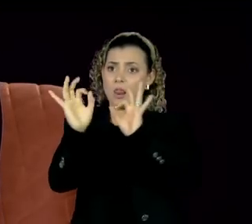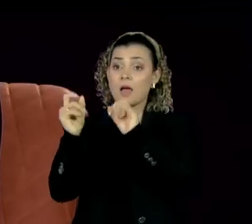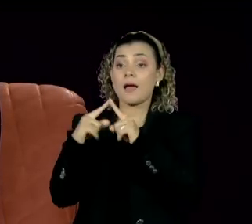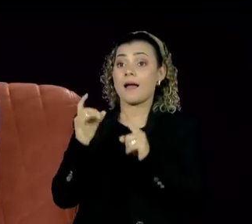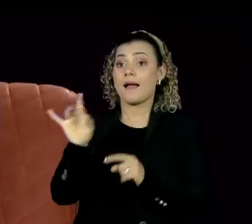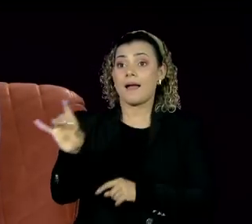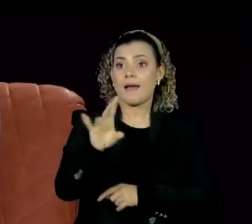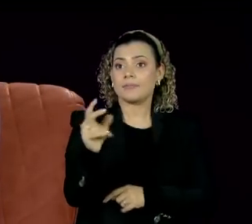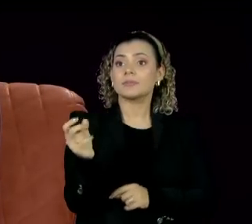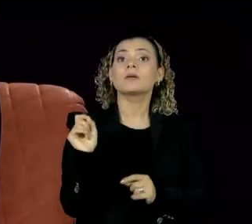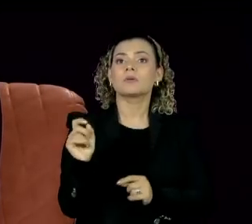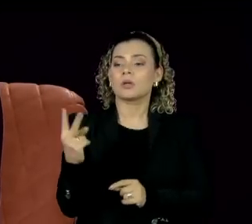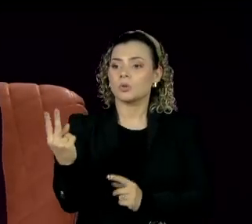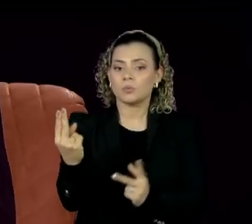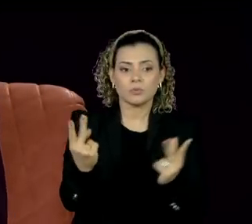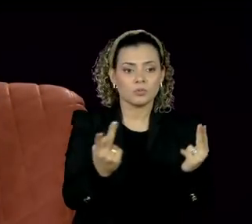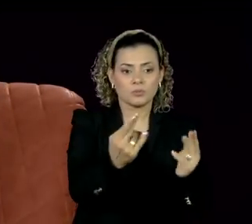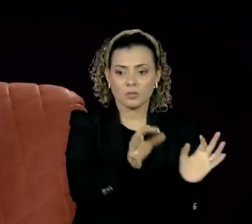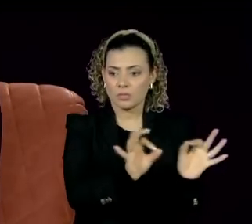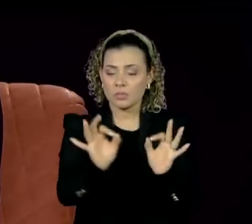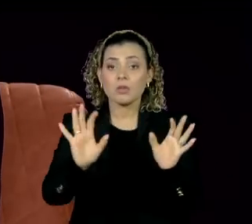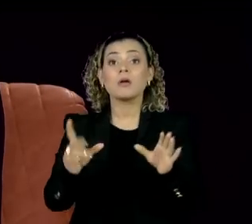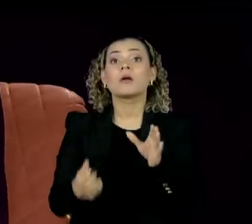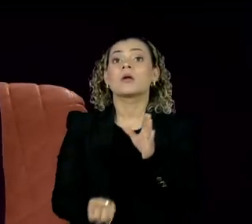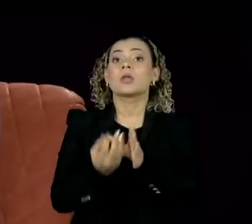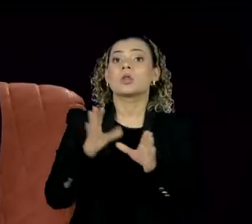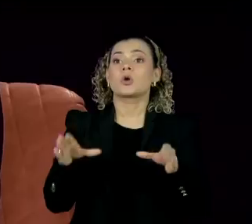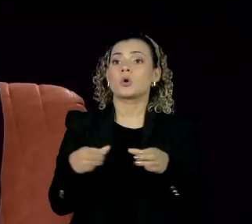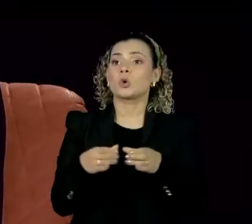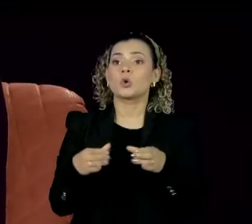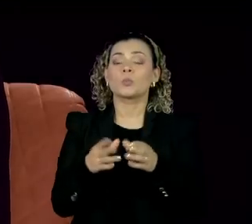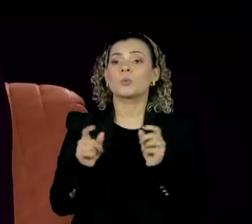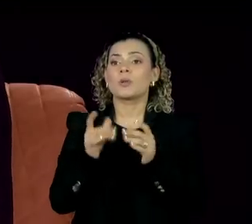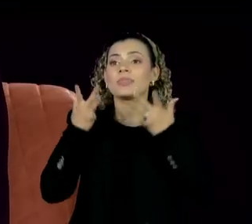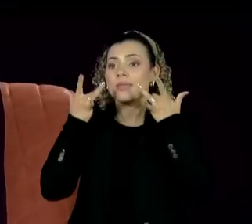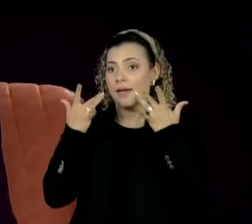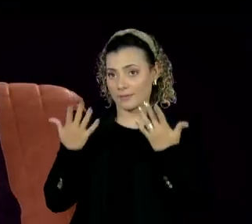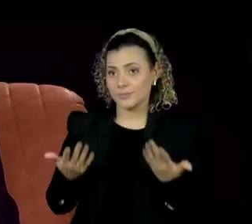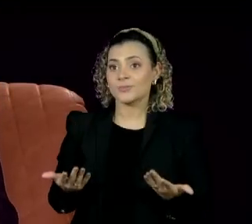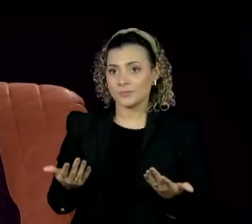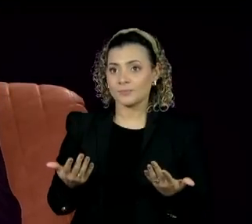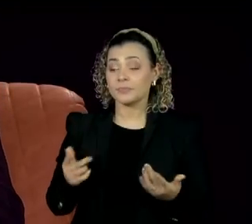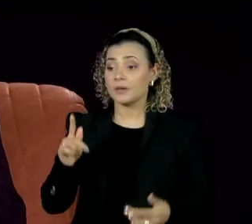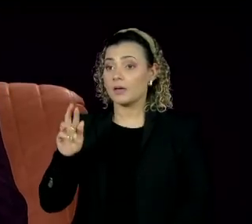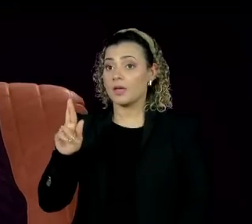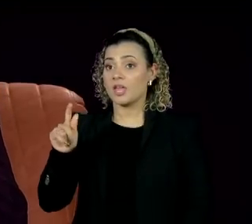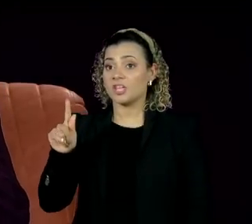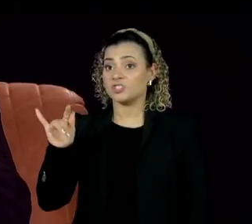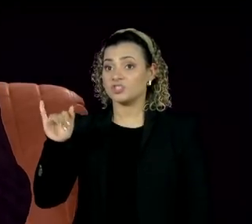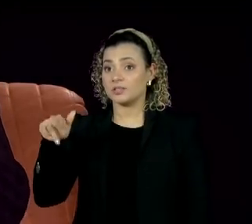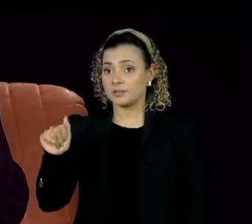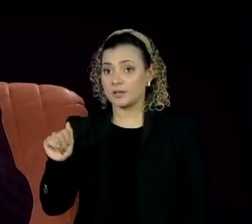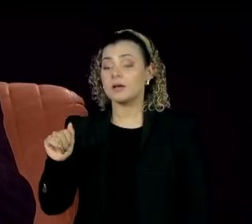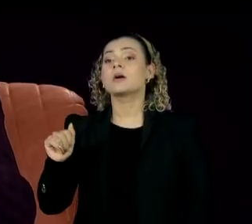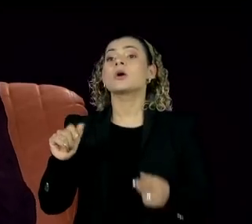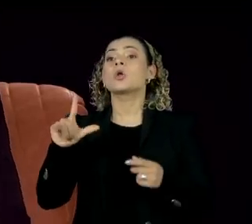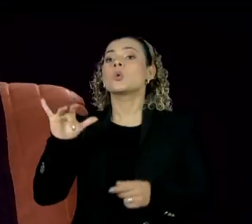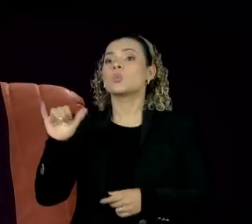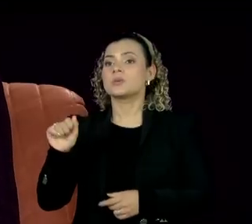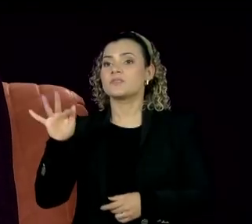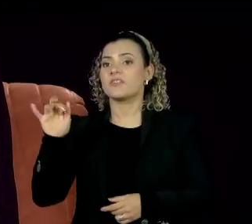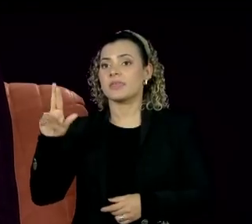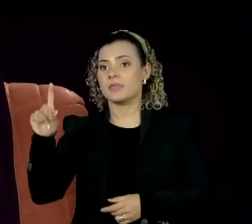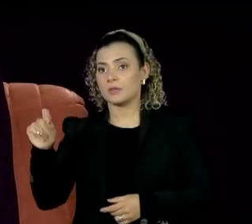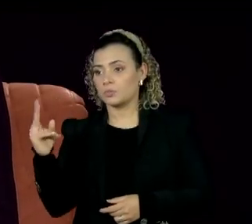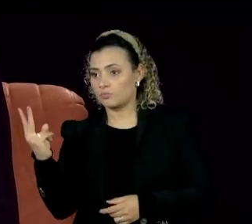dupla tinha uma turma e criaram uma turma de teatro. Então, a Regina com o Luiz Fernando tinha o Paraquedas do